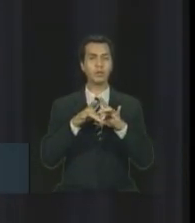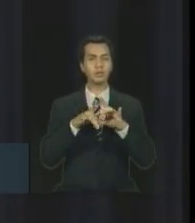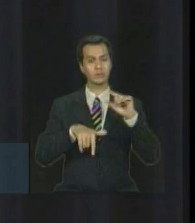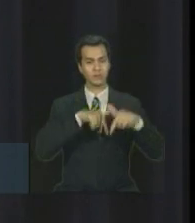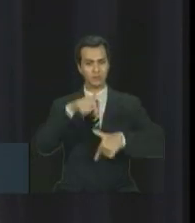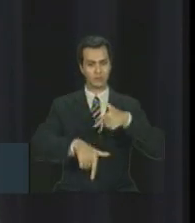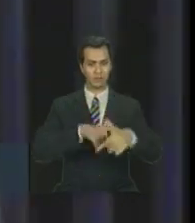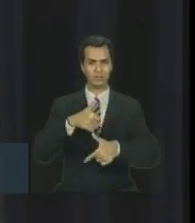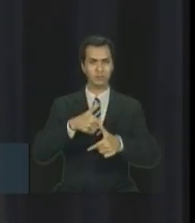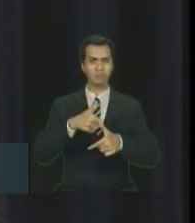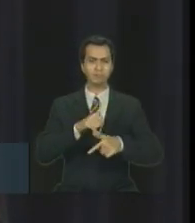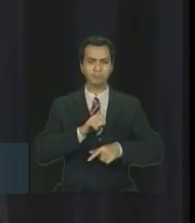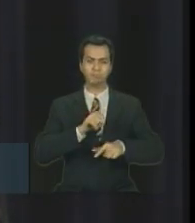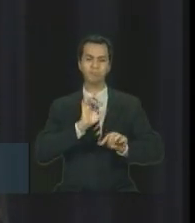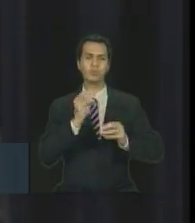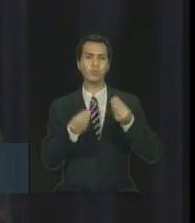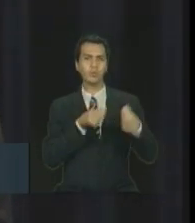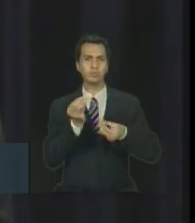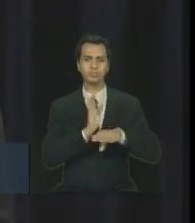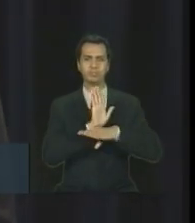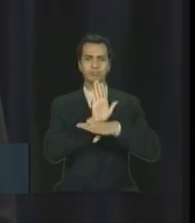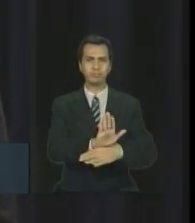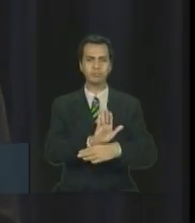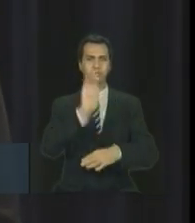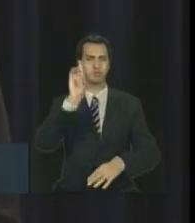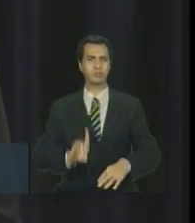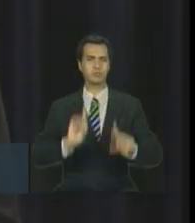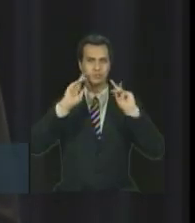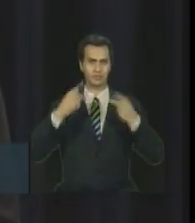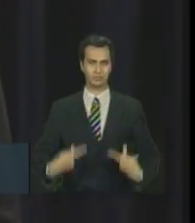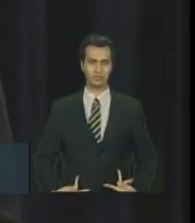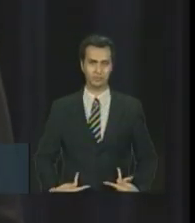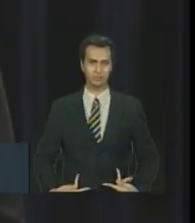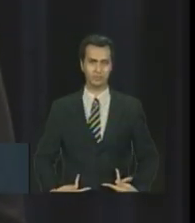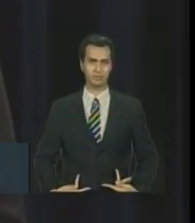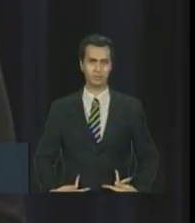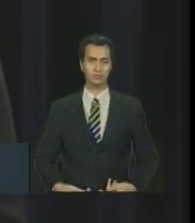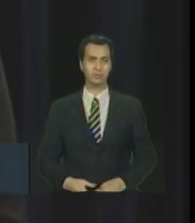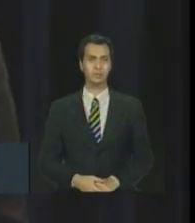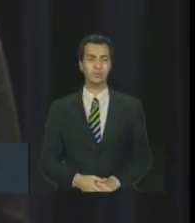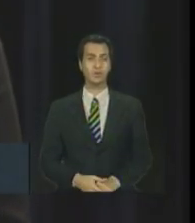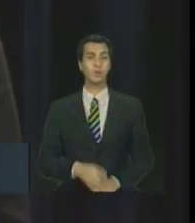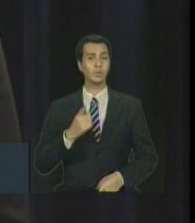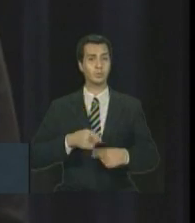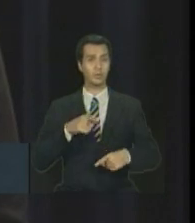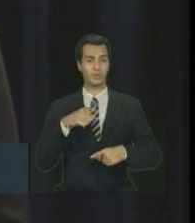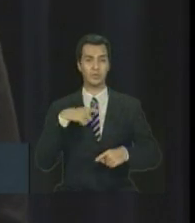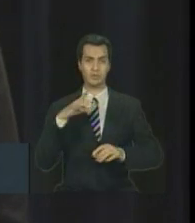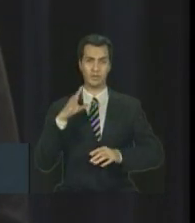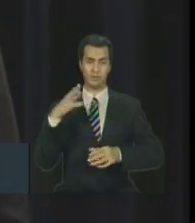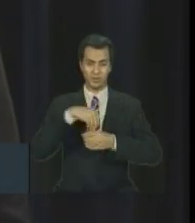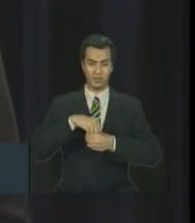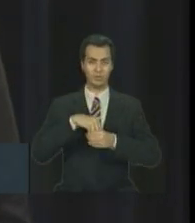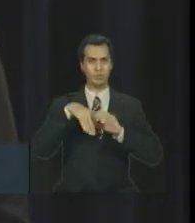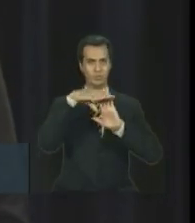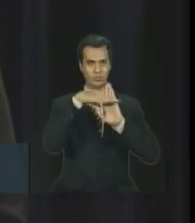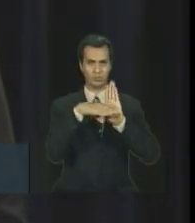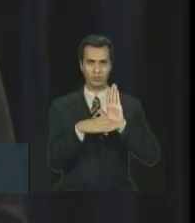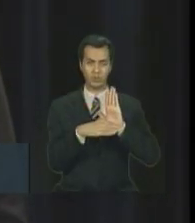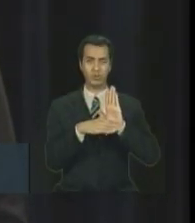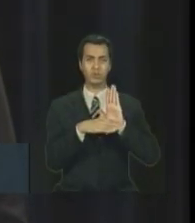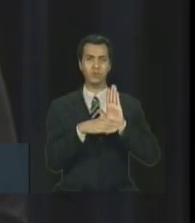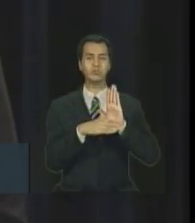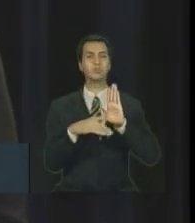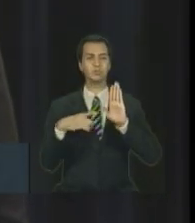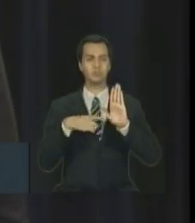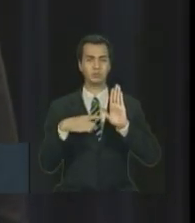suas diferentes áreas e que está, este Plano Nacional de Direitos das Pessoas com Deficiência, estruturado